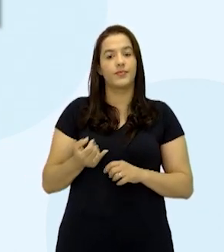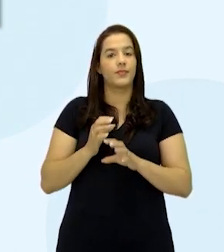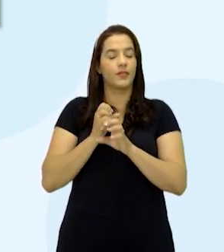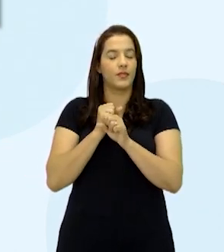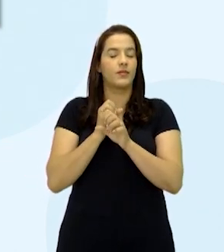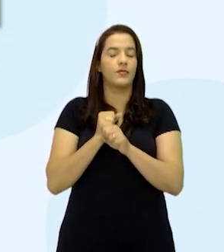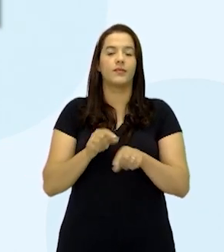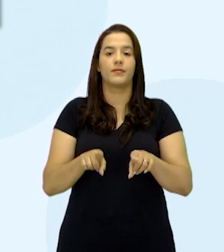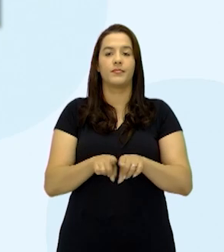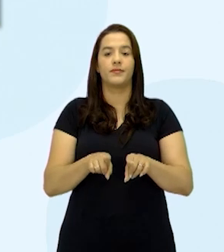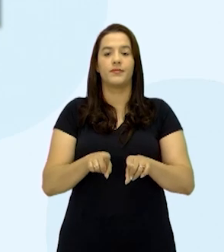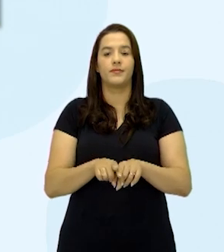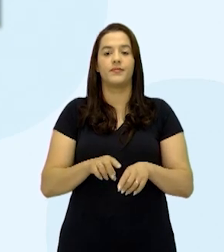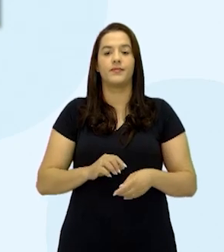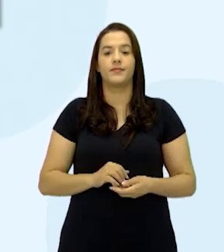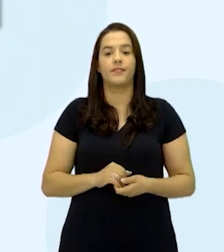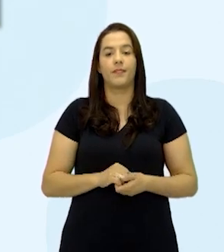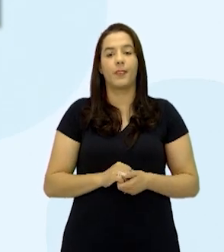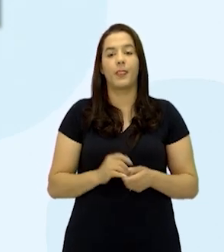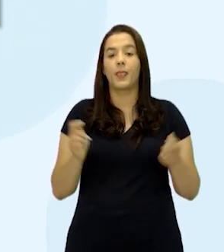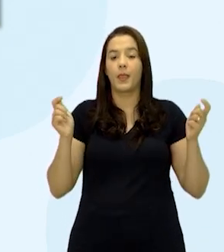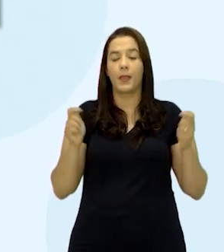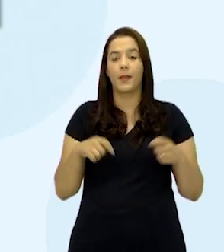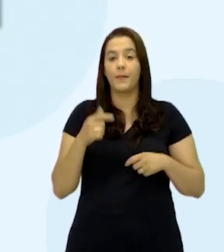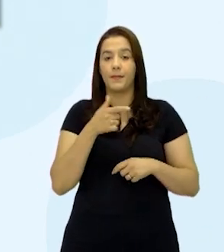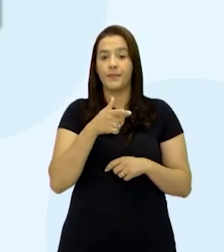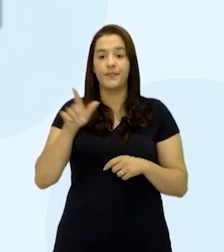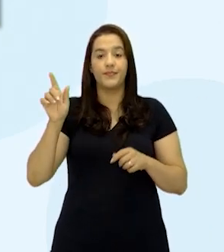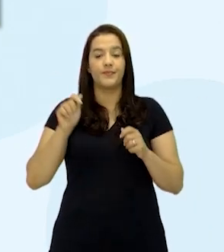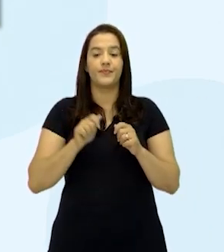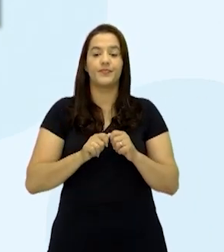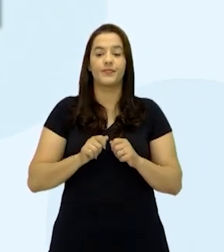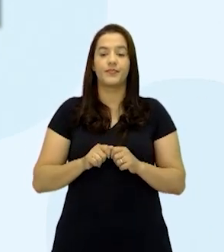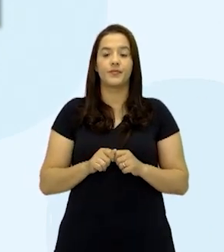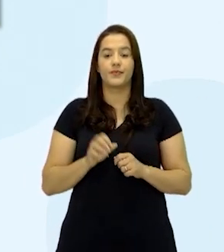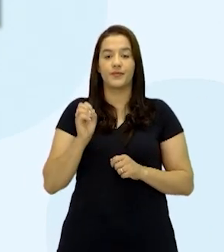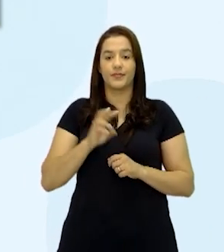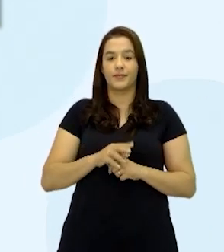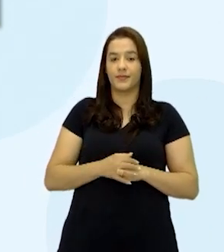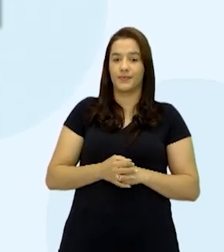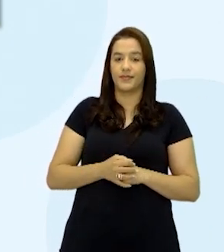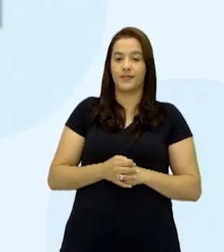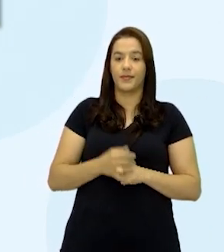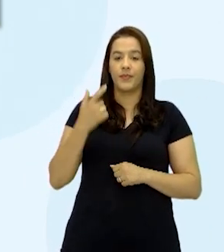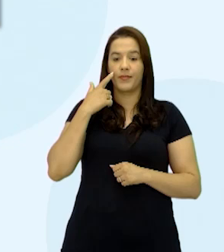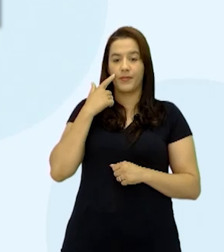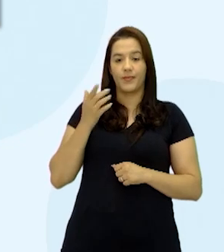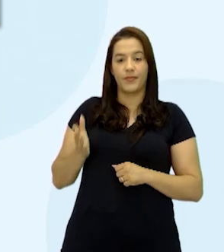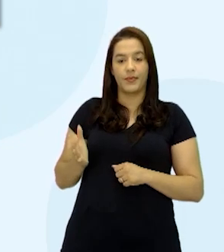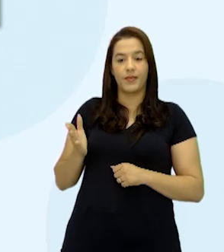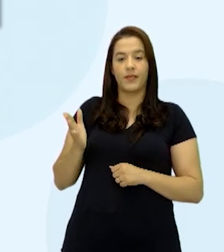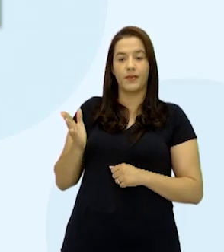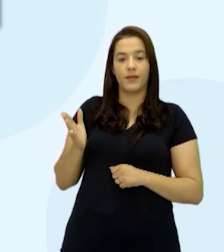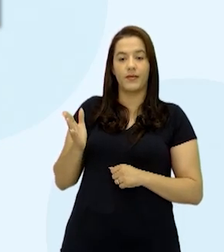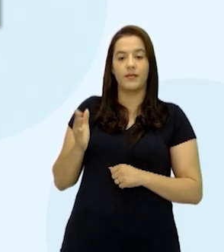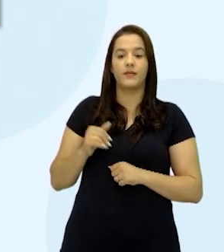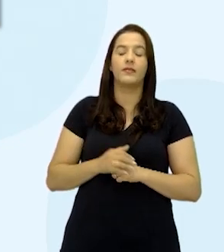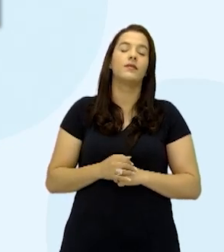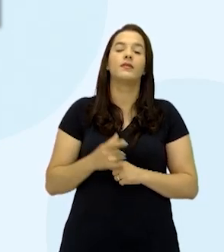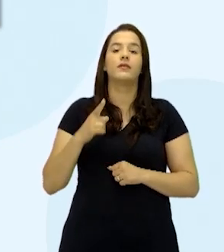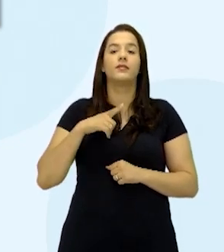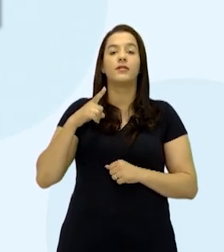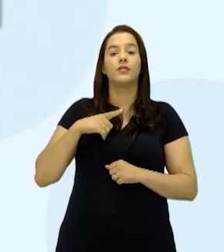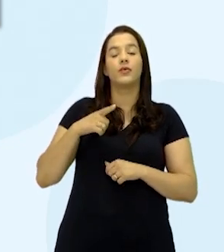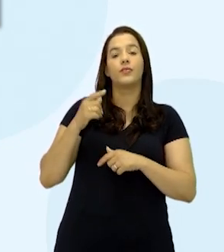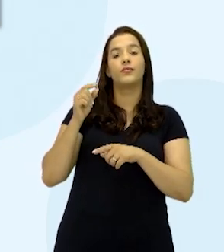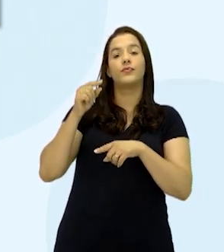também. Olha só, a gente pode calcular isso de outra forma também. Deixa eu ver se eu não atropelo a Flávia. Aqui, ó, dá uma olhadinha, Vivi, ó. Se eu